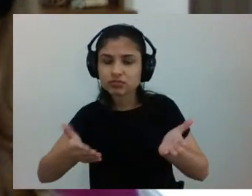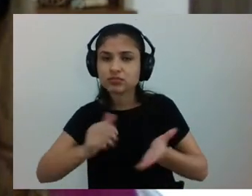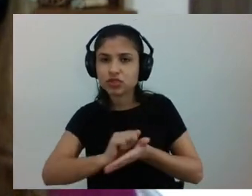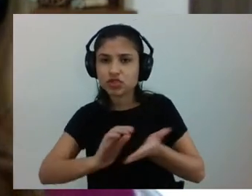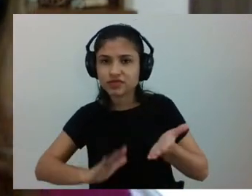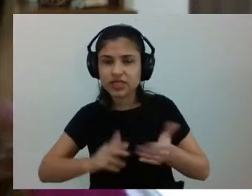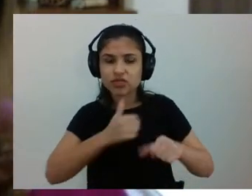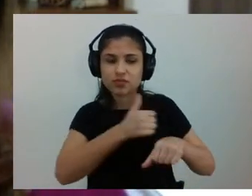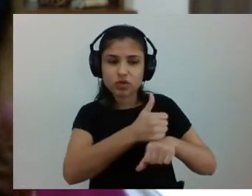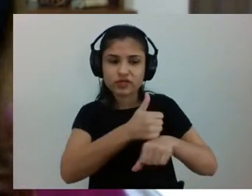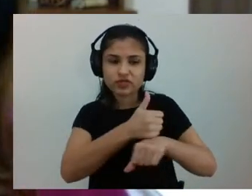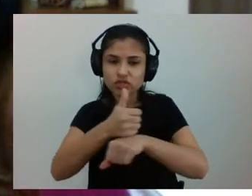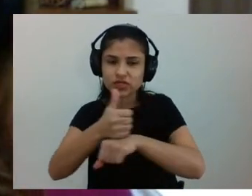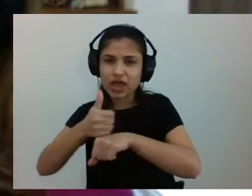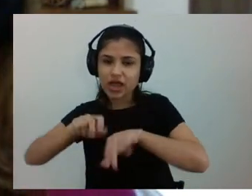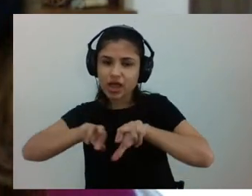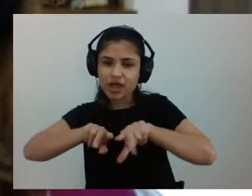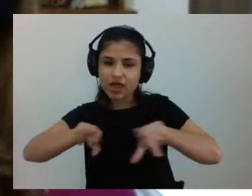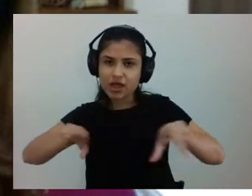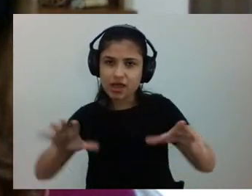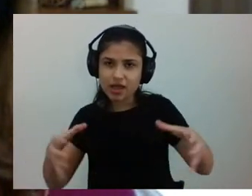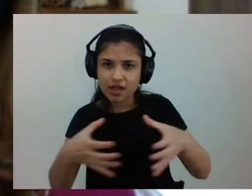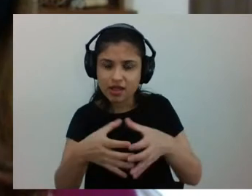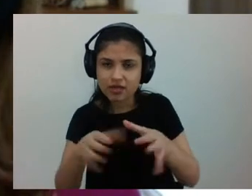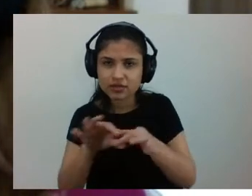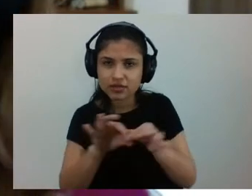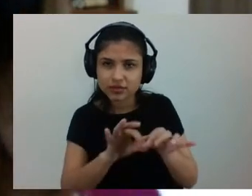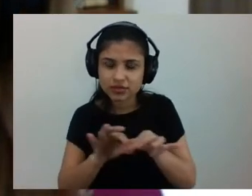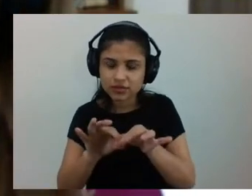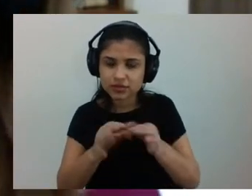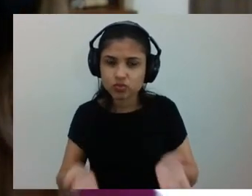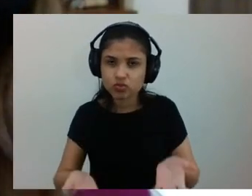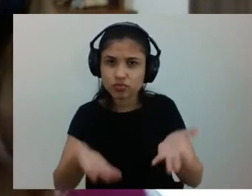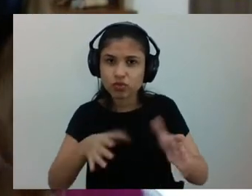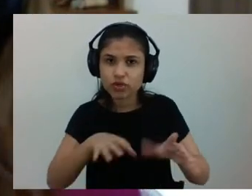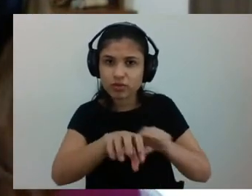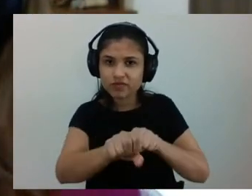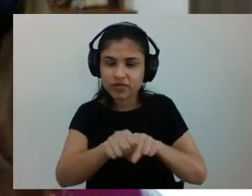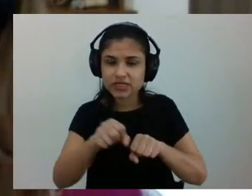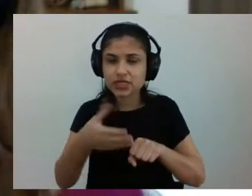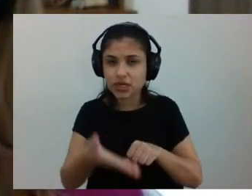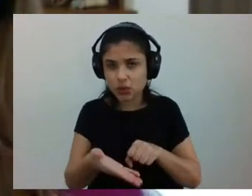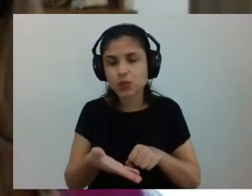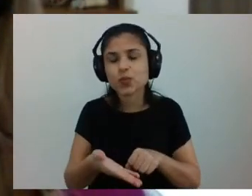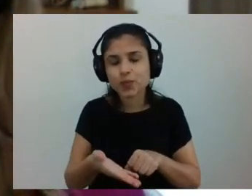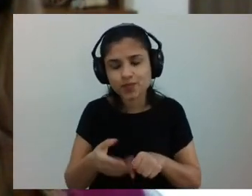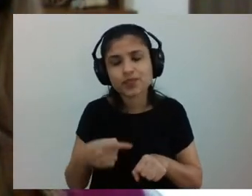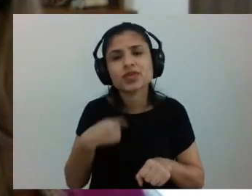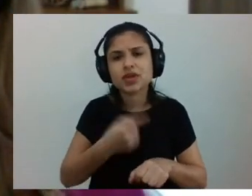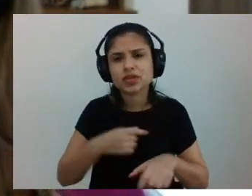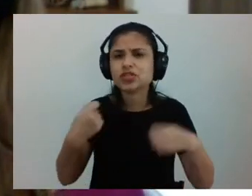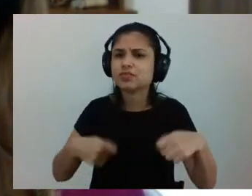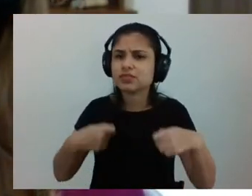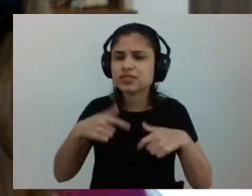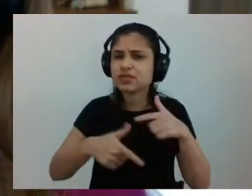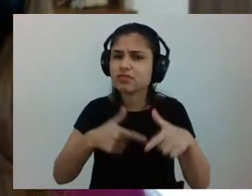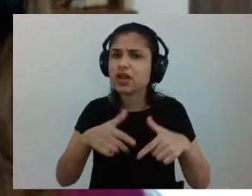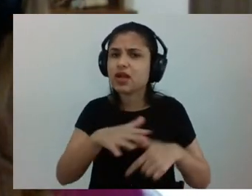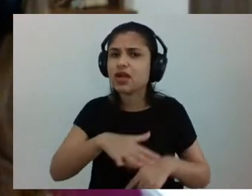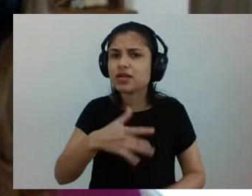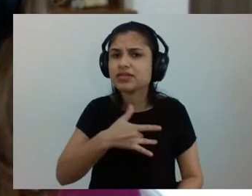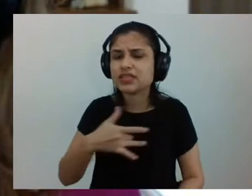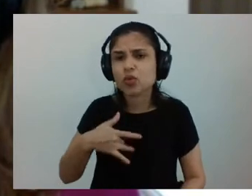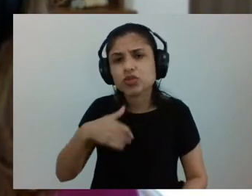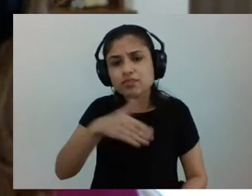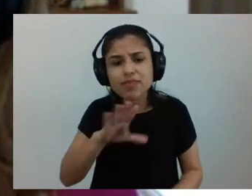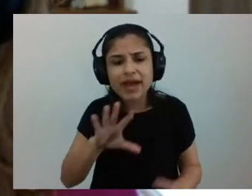interprofissionais para contribuir para uma formação nesse sentido. A gente precisa trabalhar a área da saúde de forma mais integrada